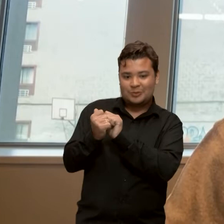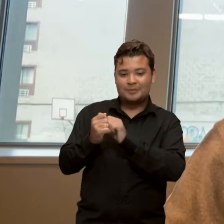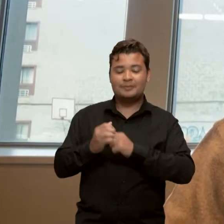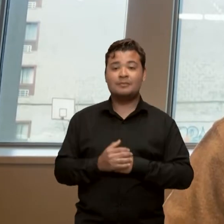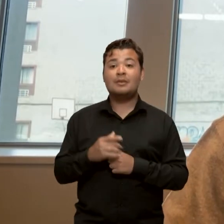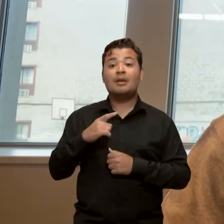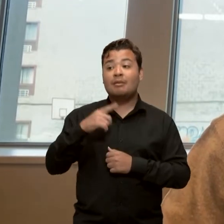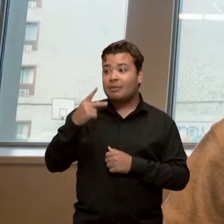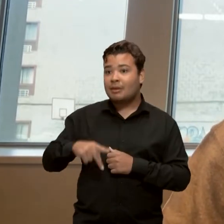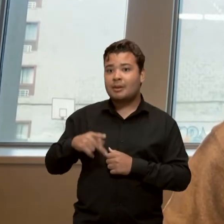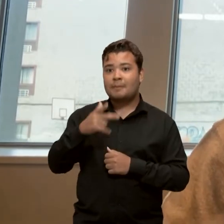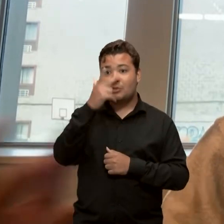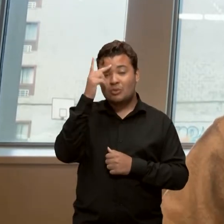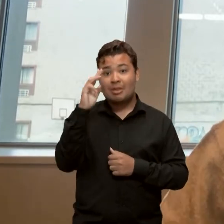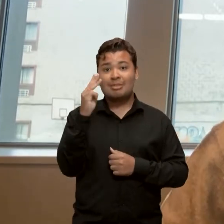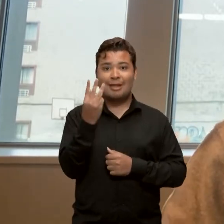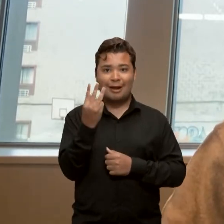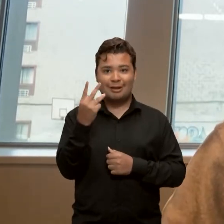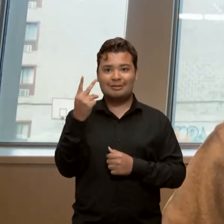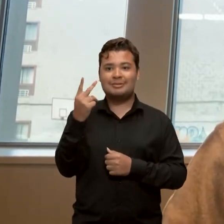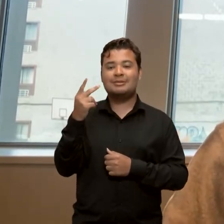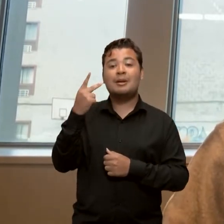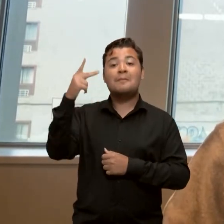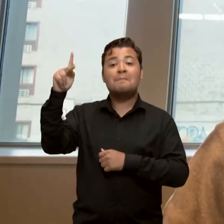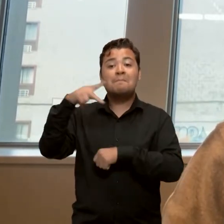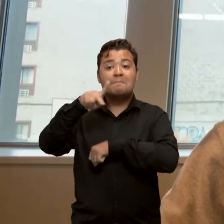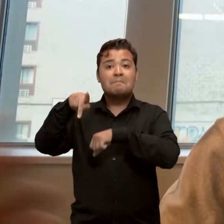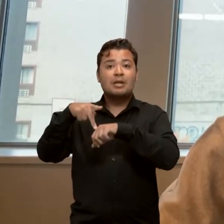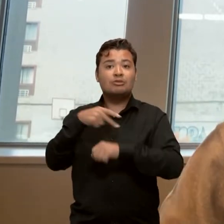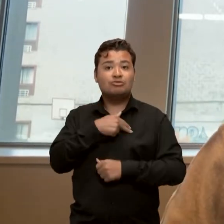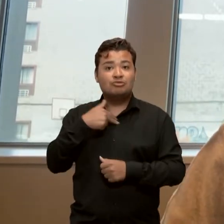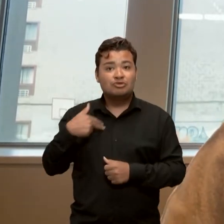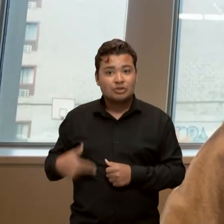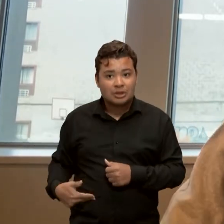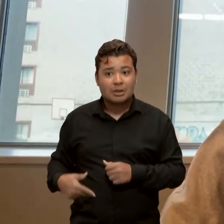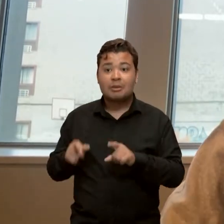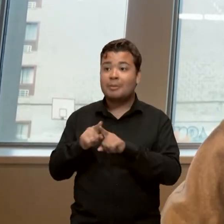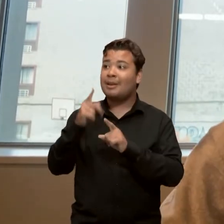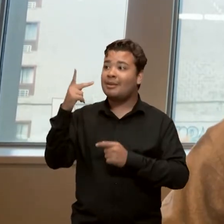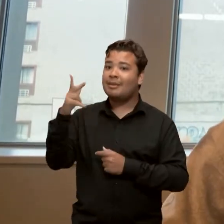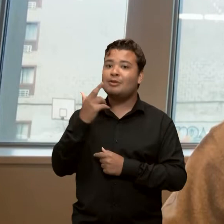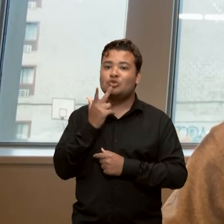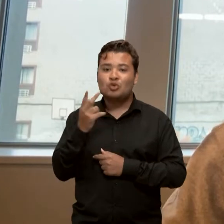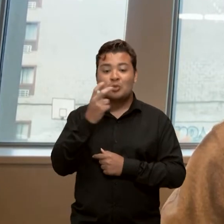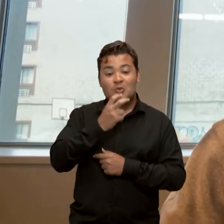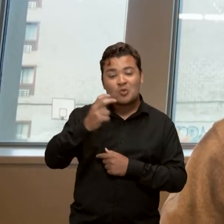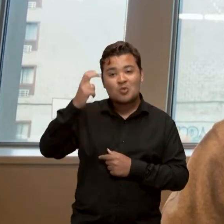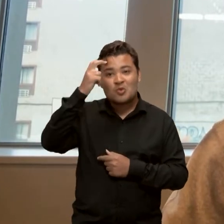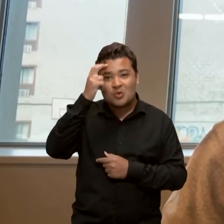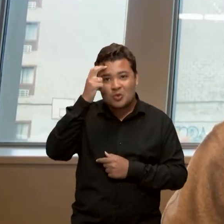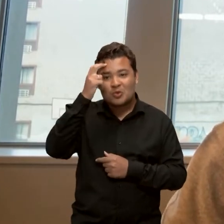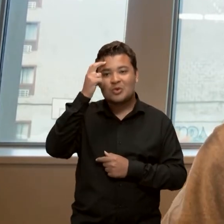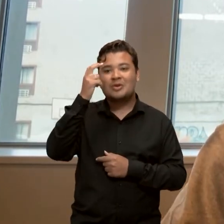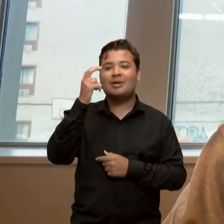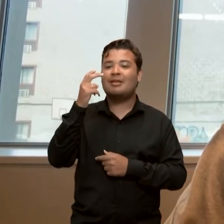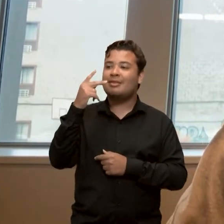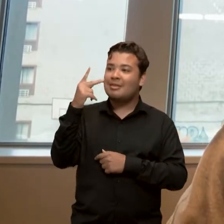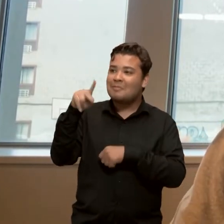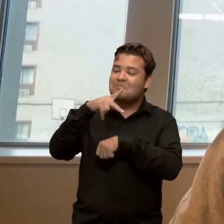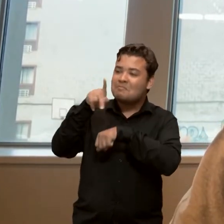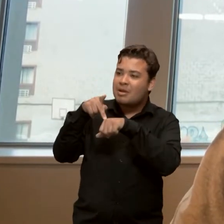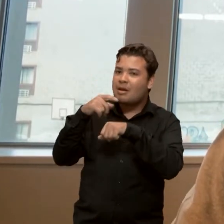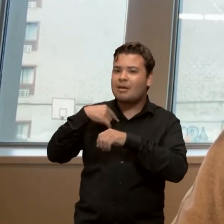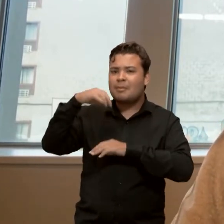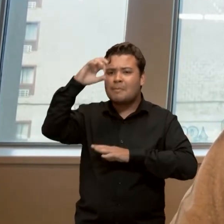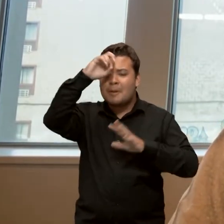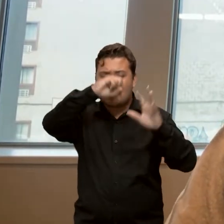3 chineses. Então, eu estou convivendo também com a língua deles, com a cultura deles, aprendendo sobre o país. E eu acho que